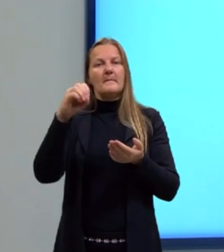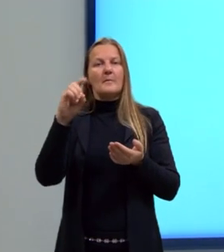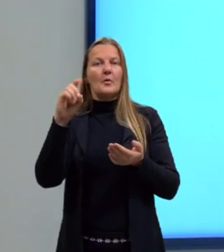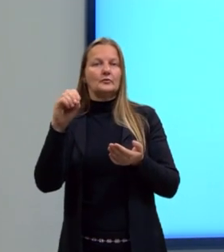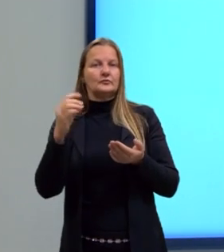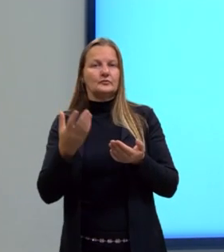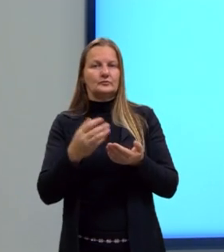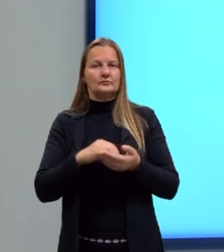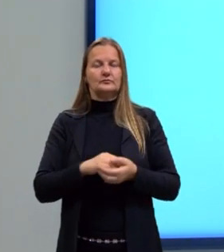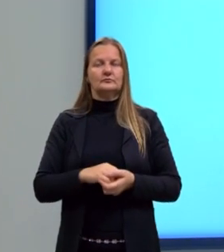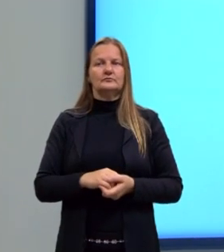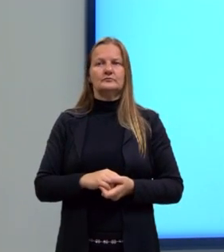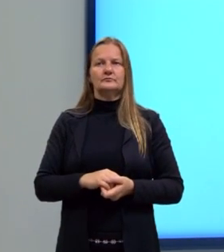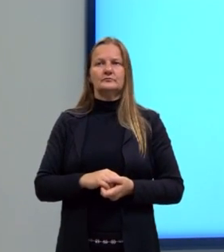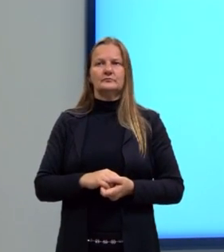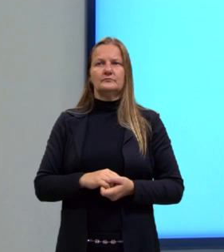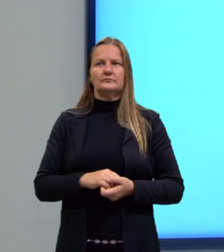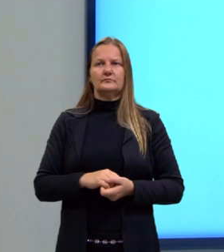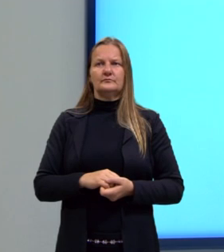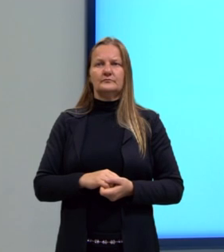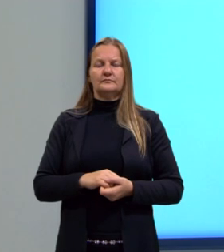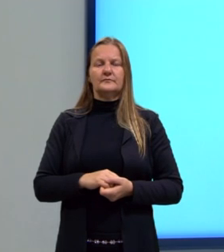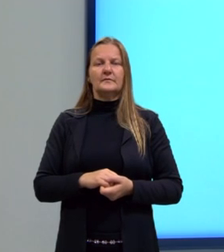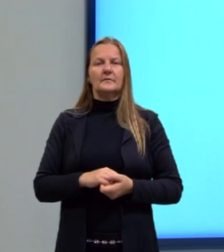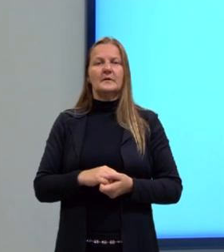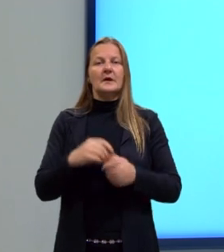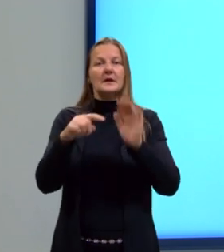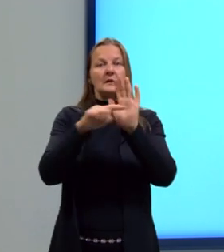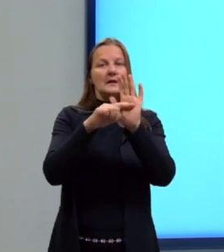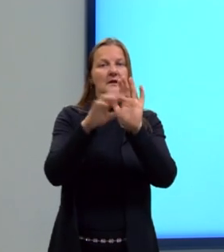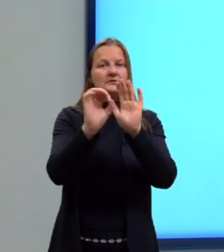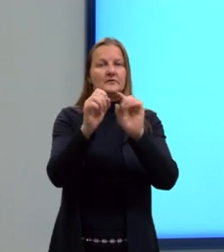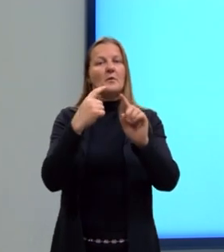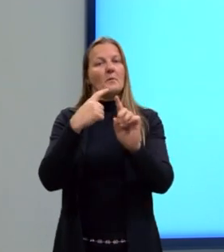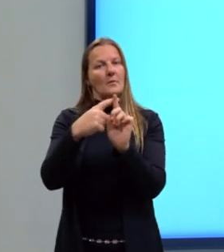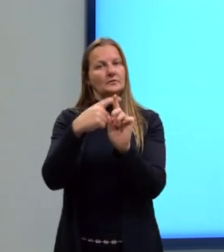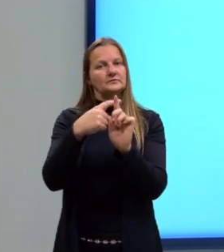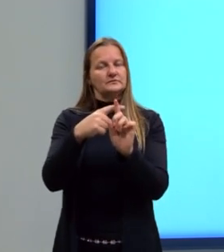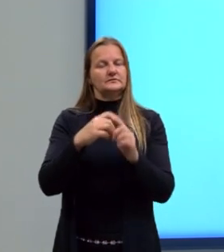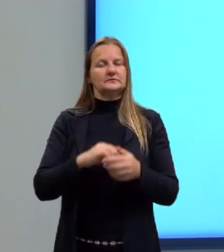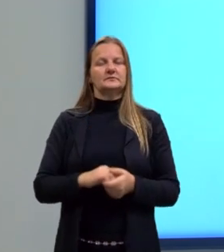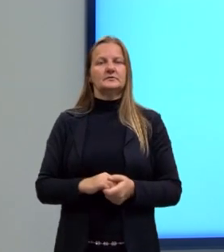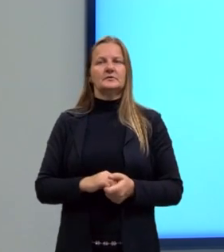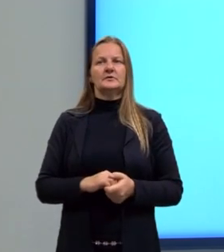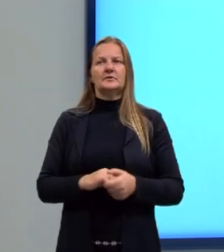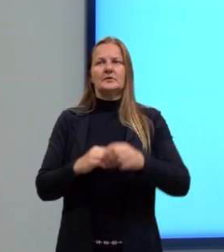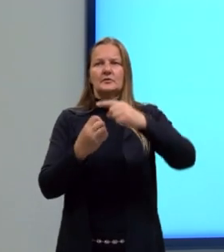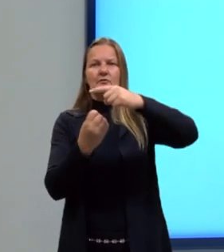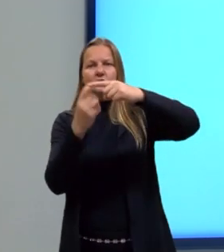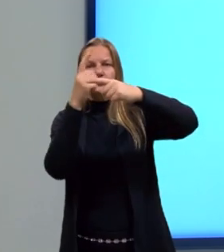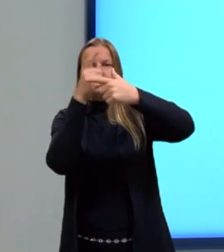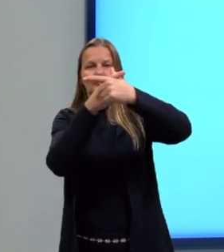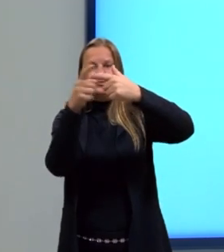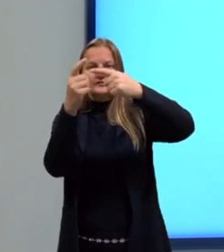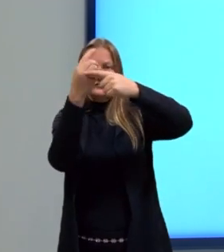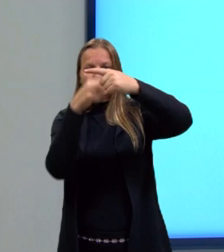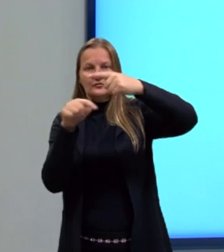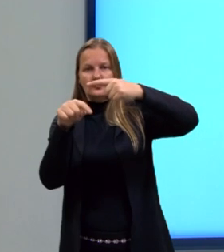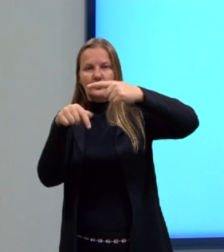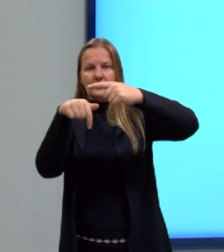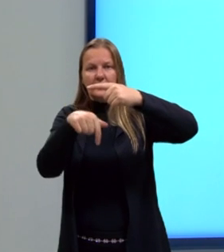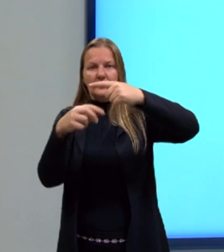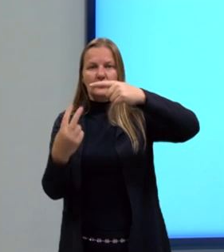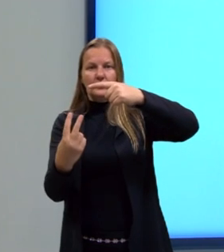para calcular o módulo eu tenho que ir ajudar negativo eu uso Positivo tá E aqui embaixo dividido pela distância